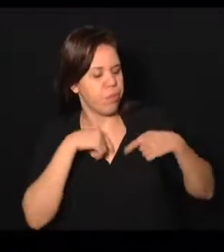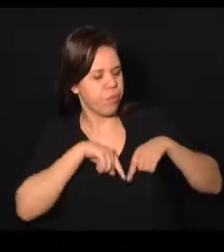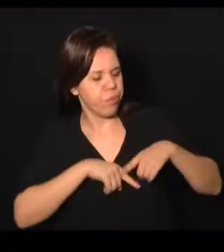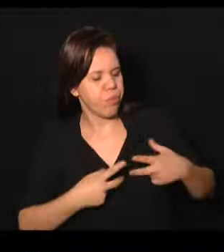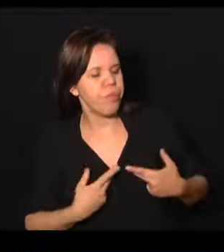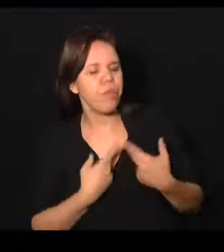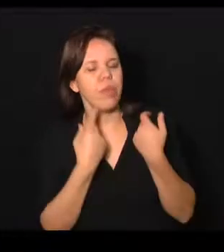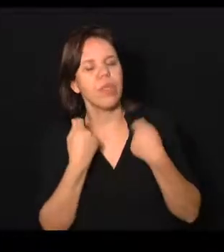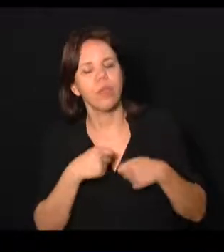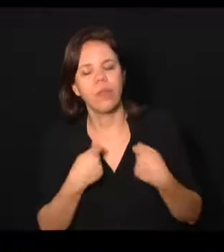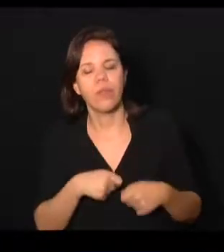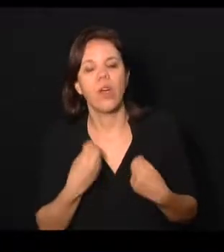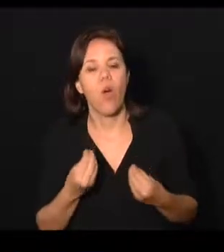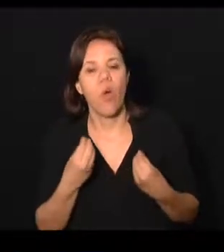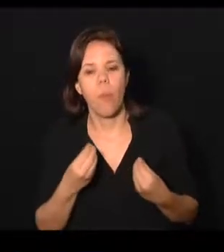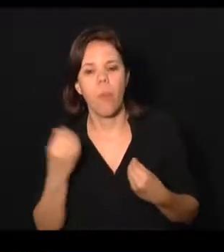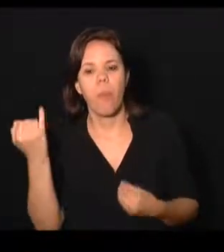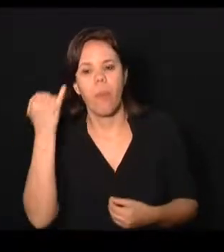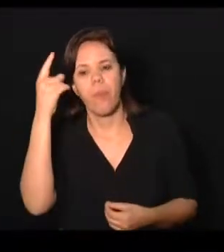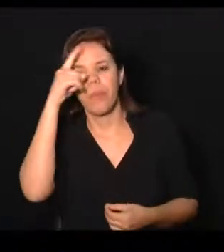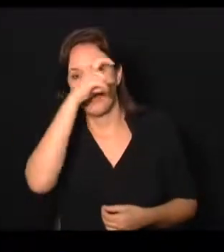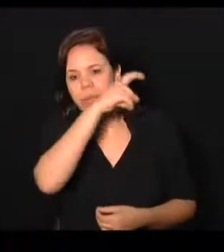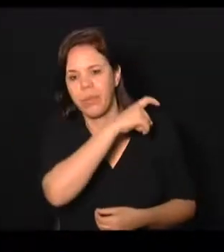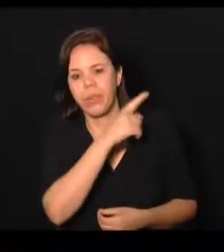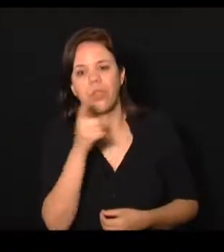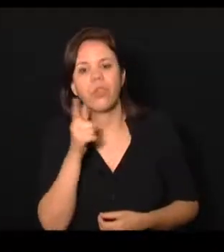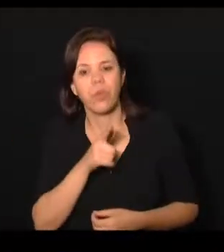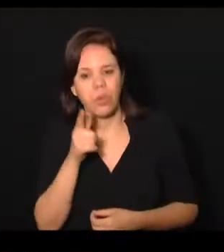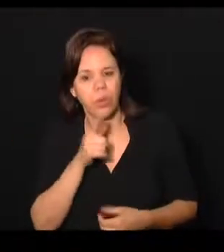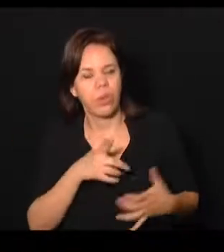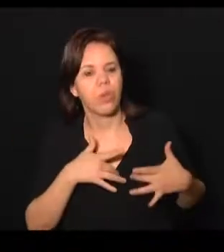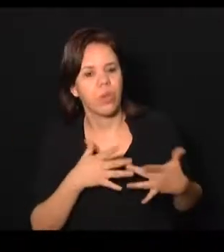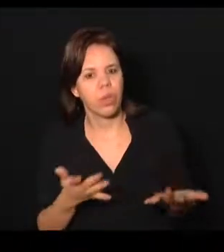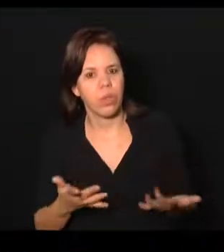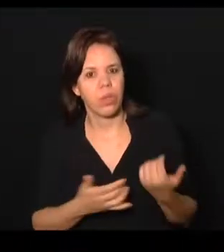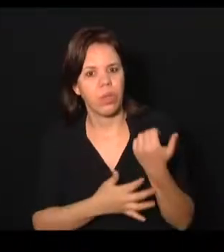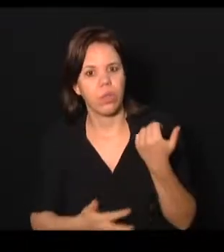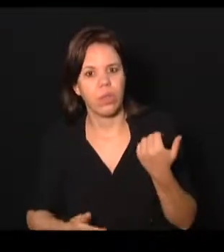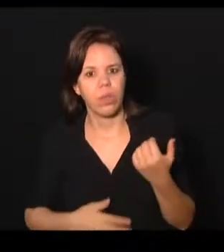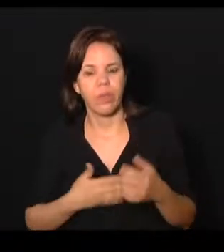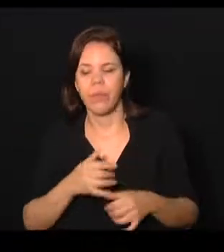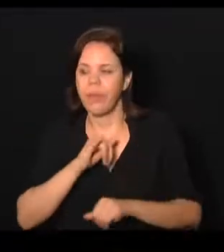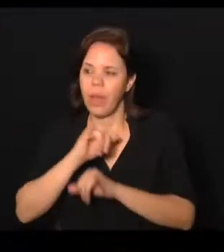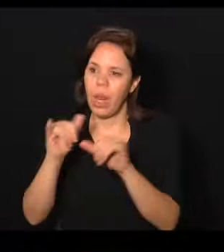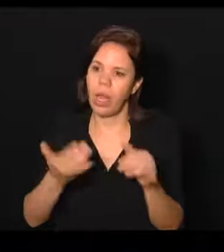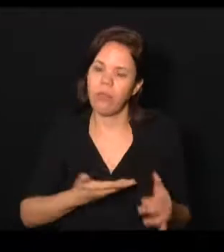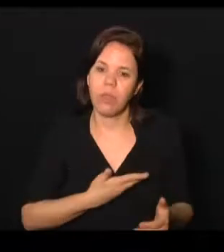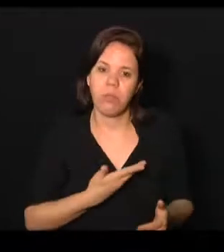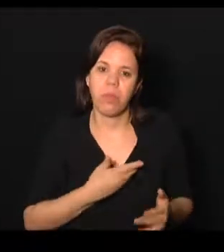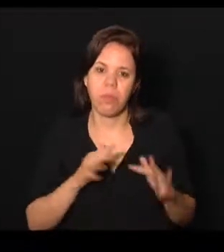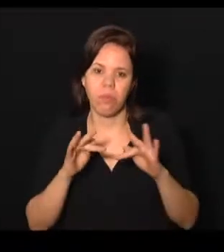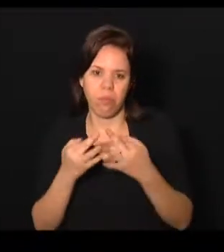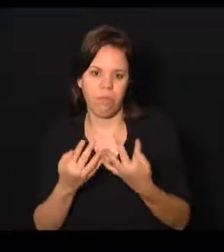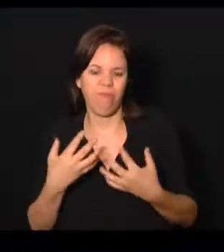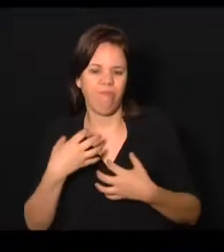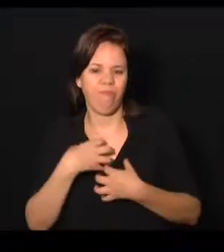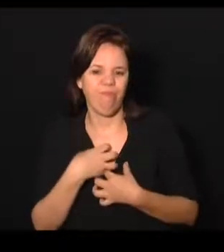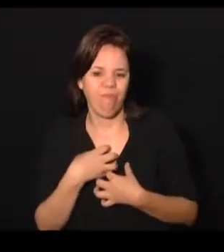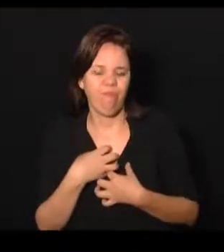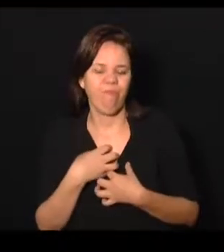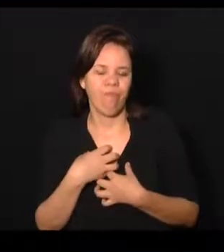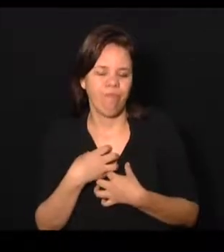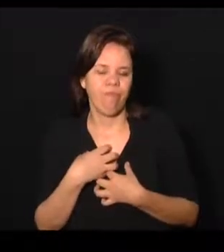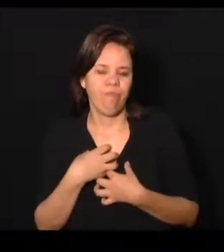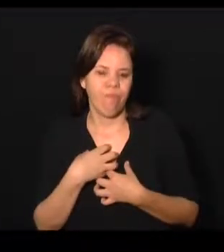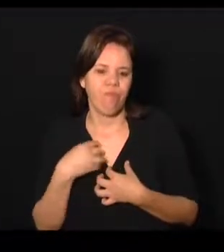a necessidade e como é difícil conseguir doadores, porque quando eles vão falar com os amigos e com a família, eles sentem essa necessidade.